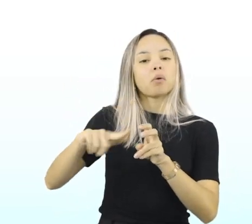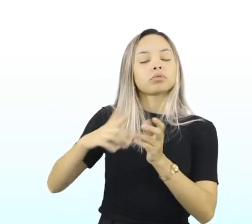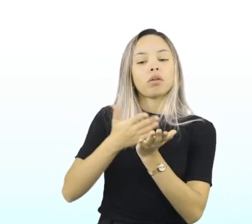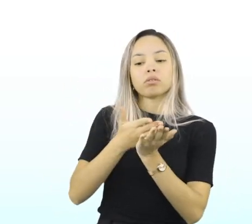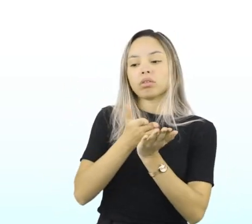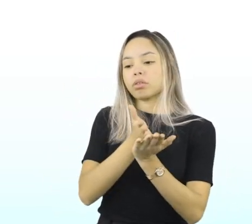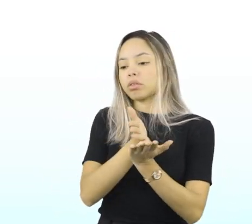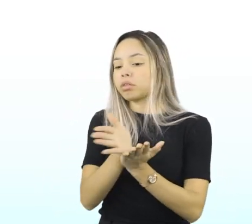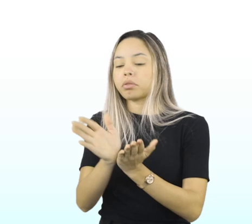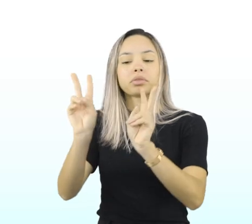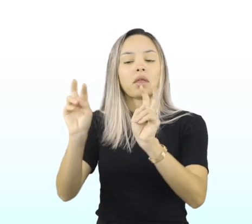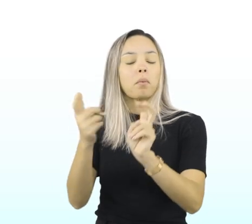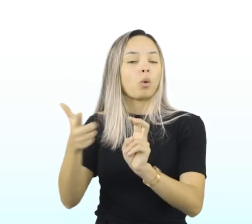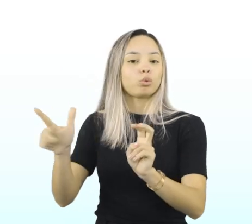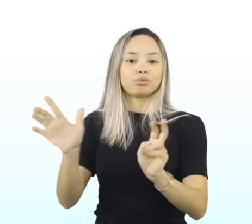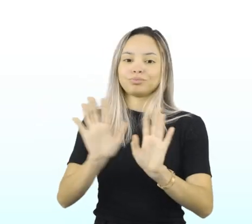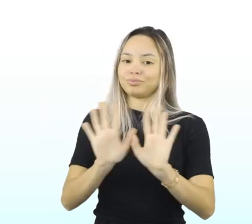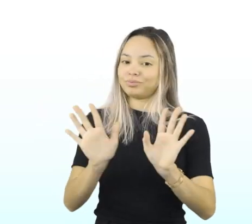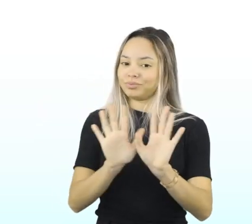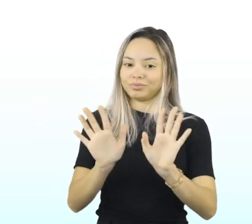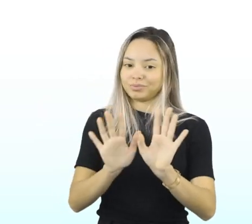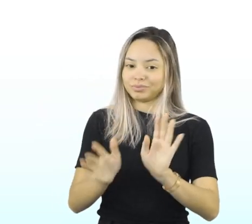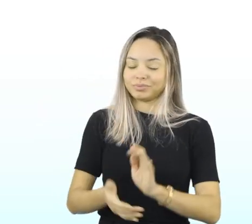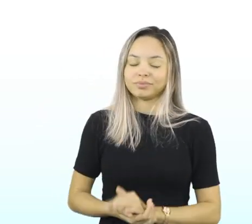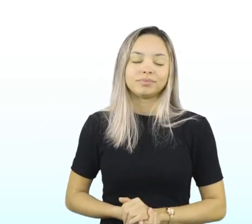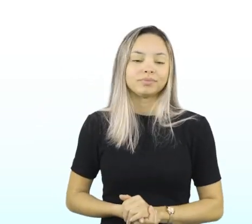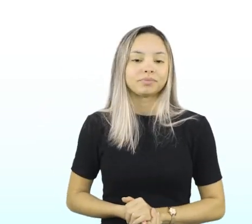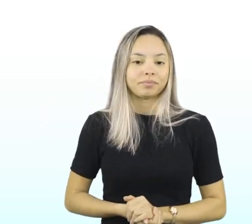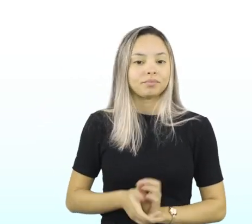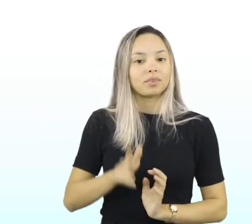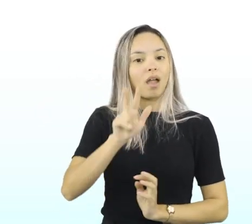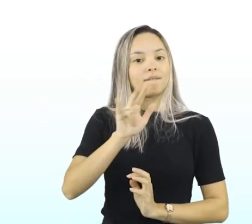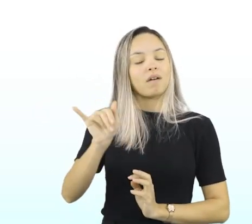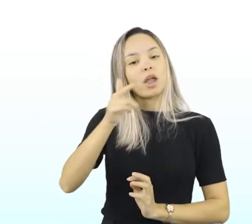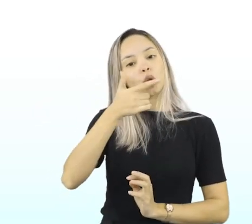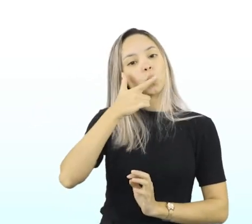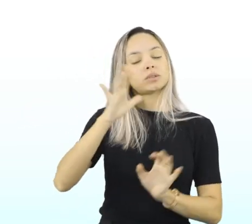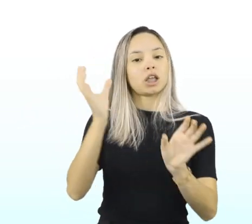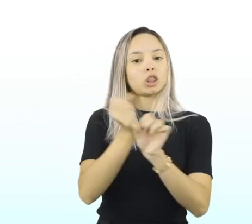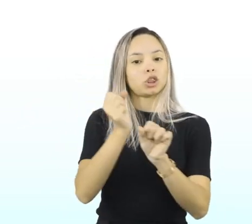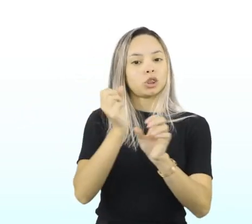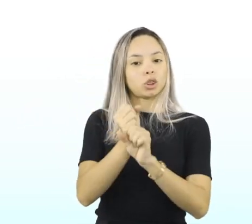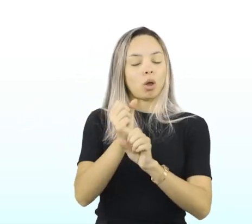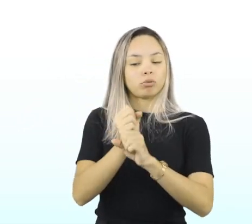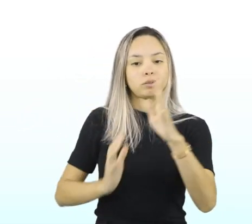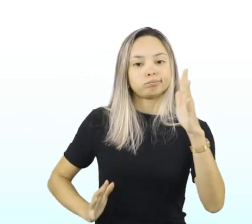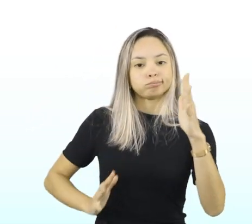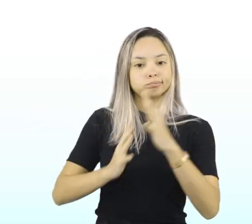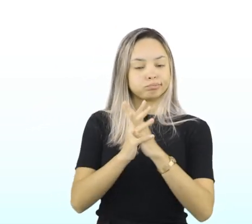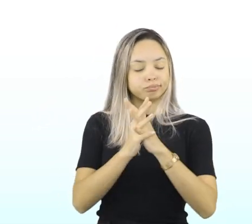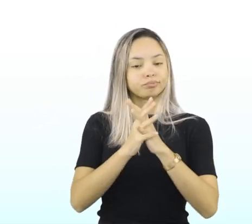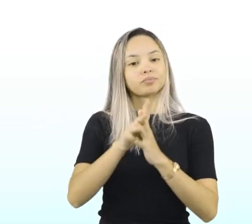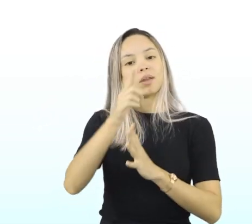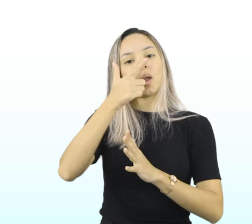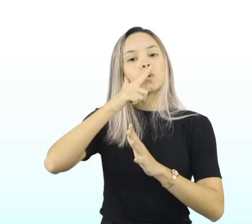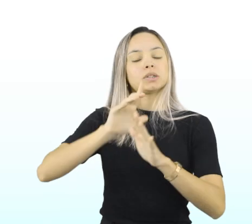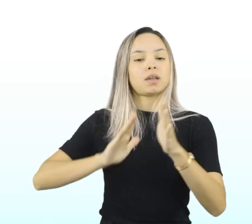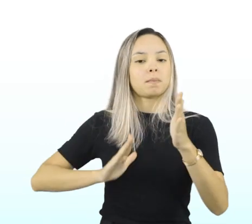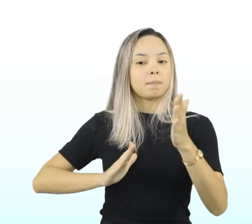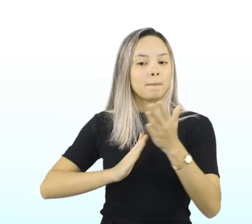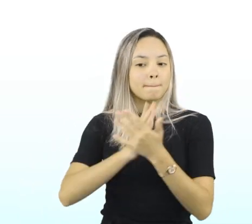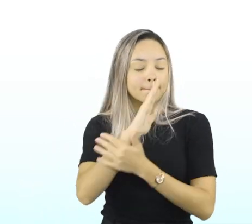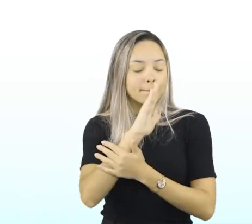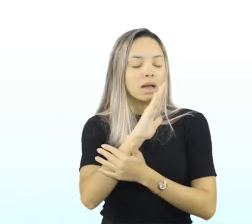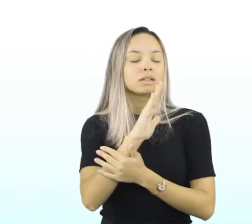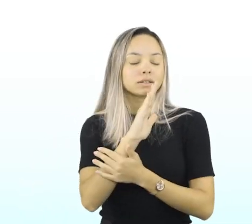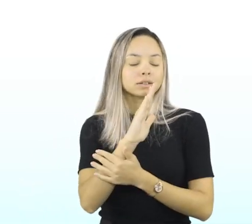cometer fuga parcial e muito menos uma fuga total. Na verdade, você vai conquistar uma nota alta, uma nota que vai dar